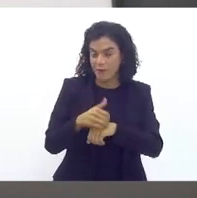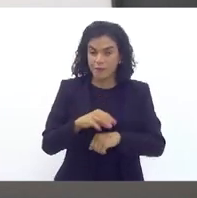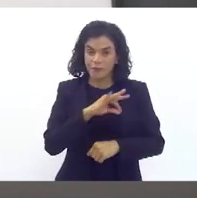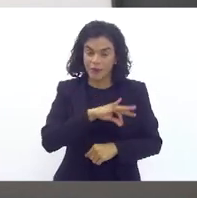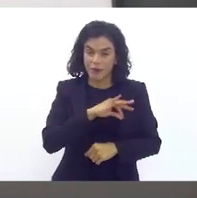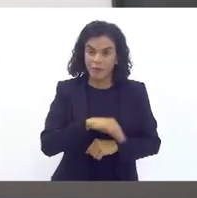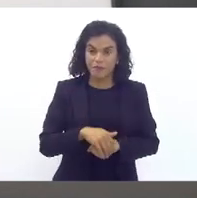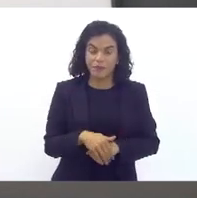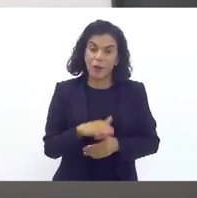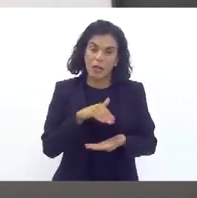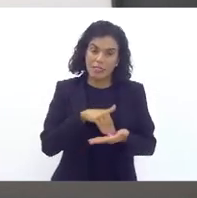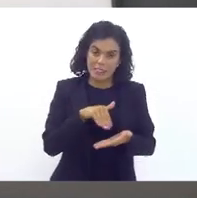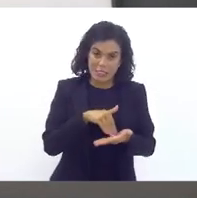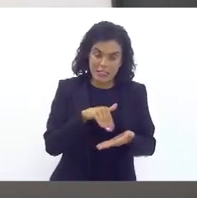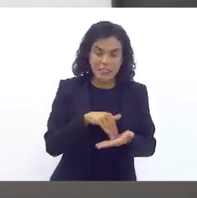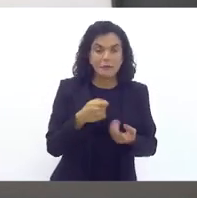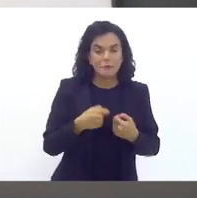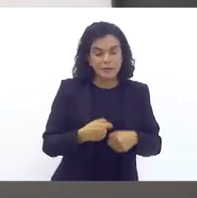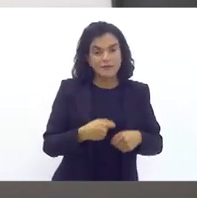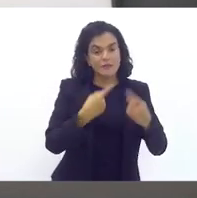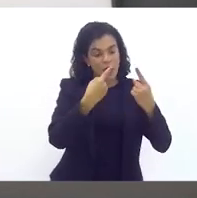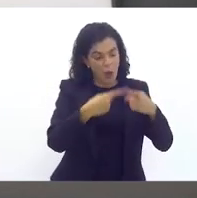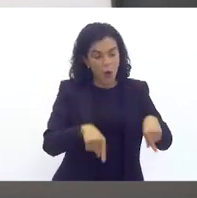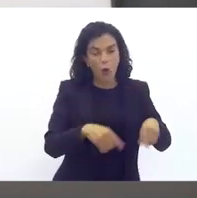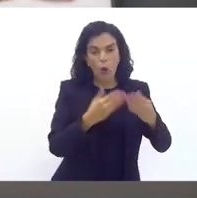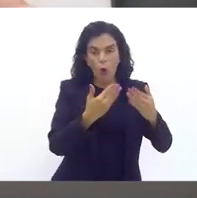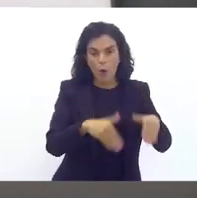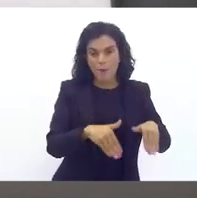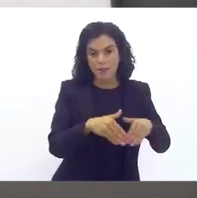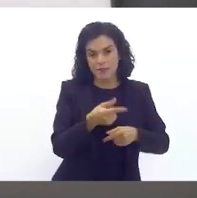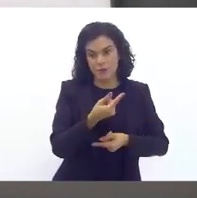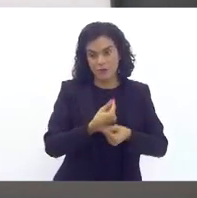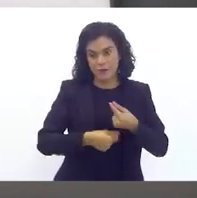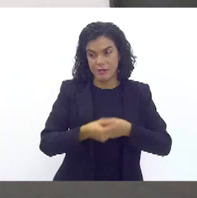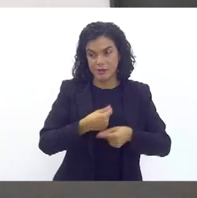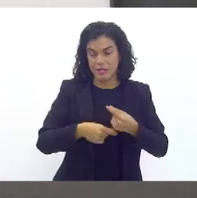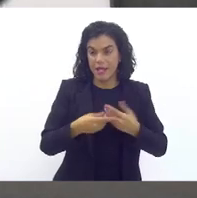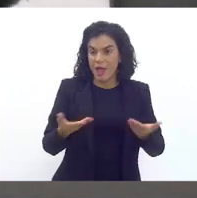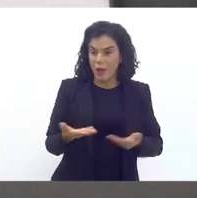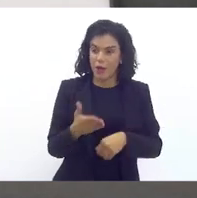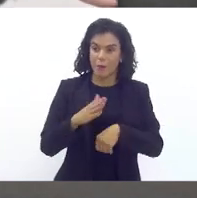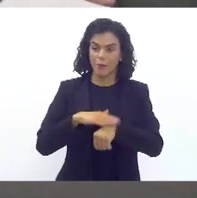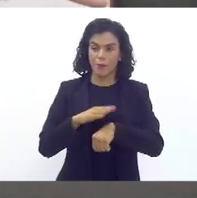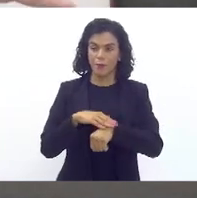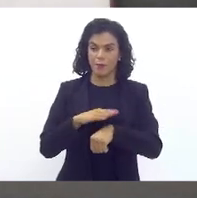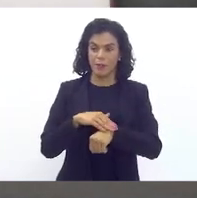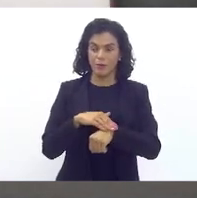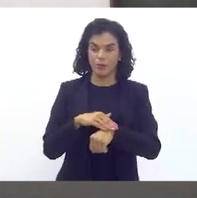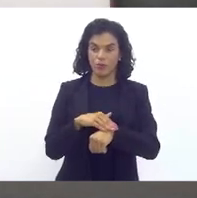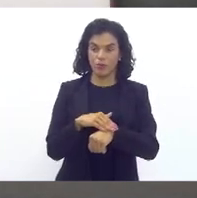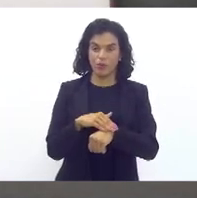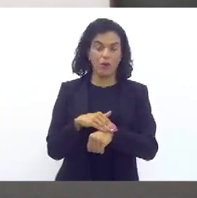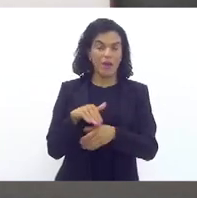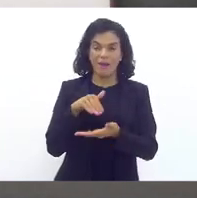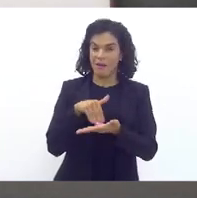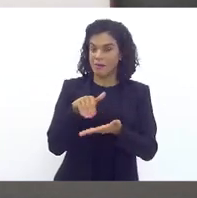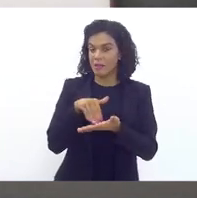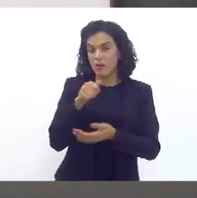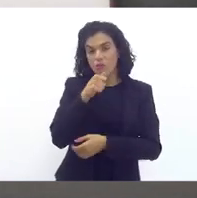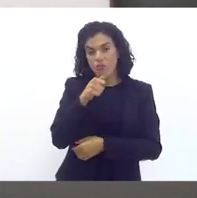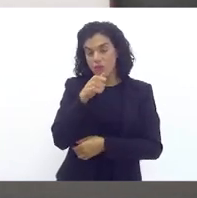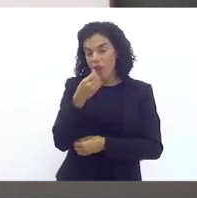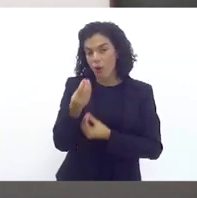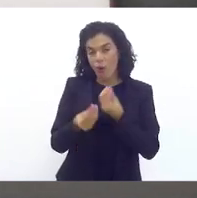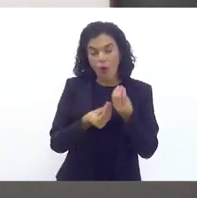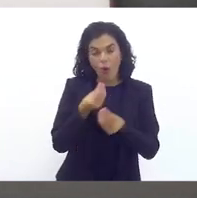secretaria tem que fazer essa compensação financeira. E nesse momento, como o Simões falou, a secretaria não tem como